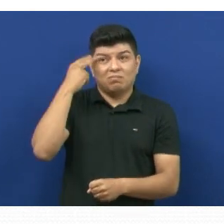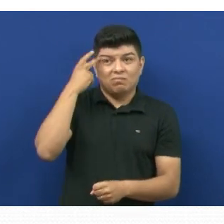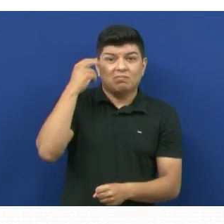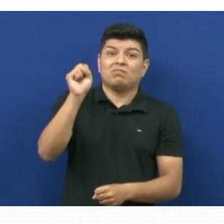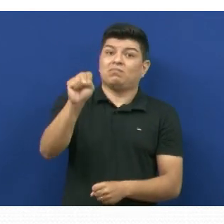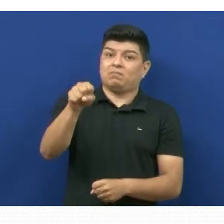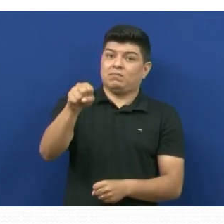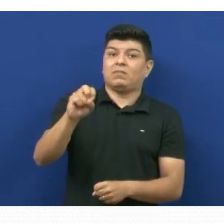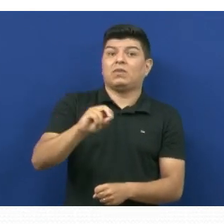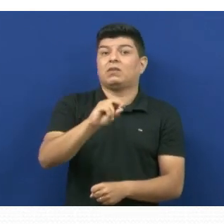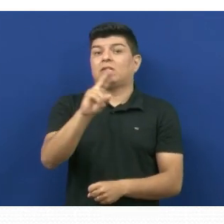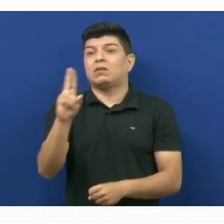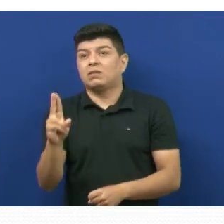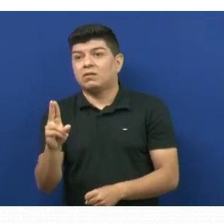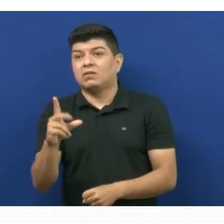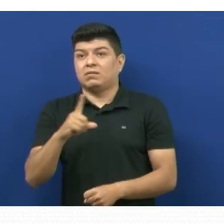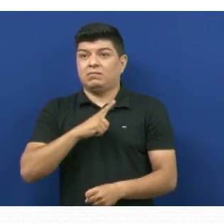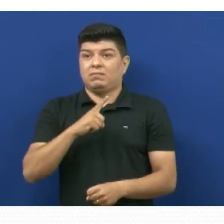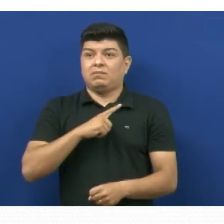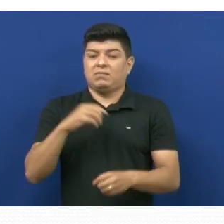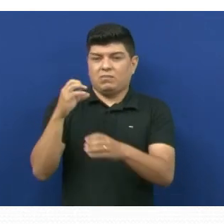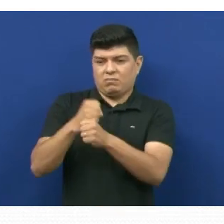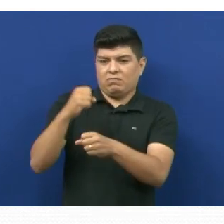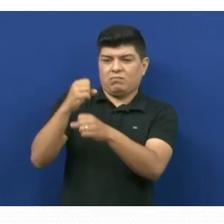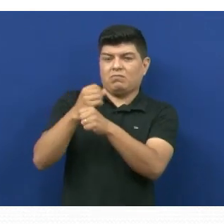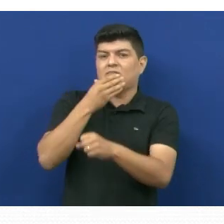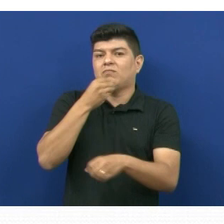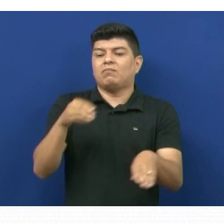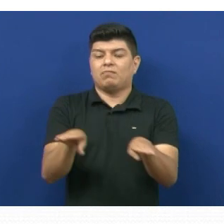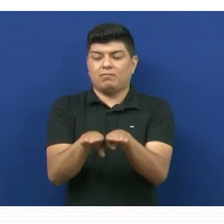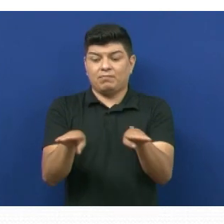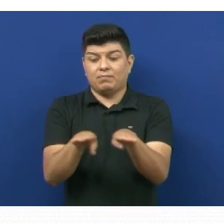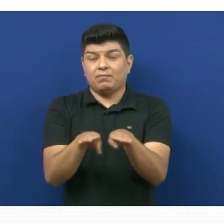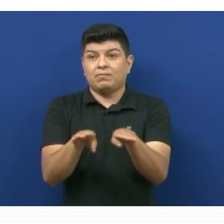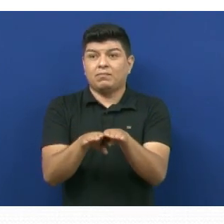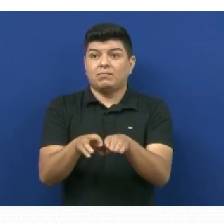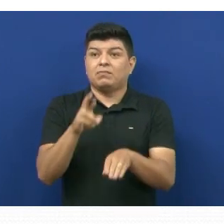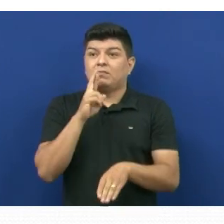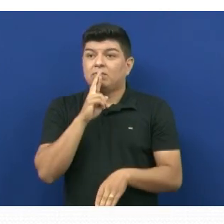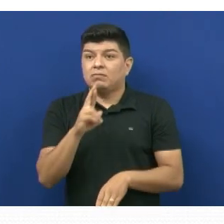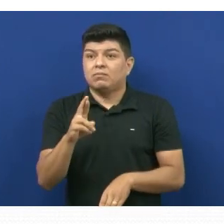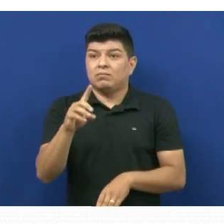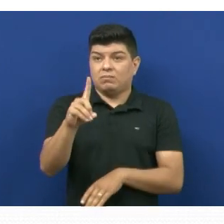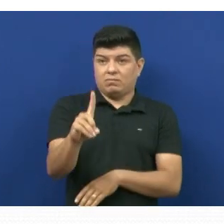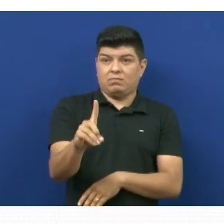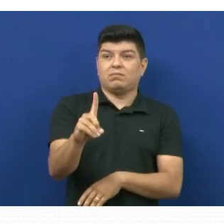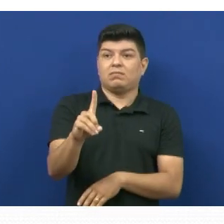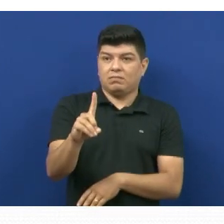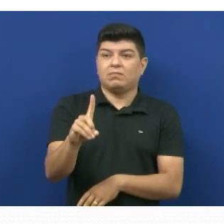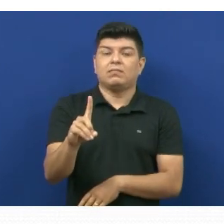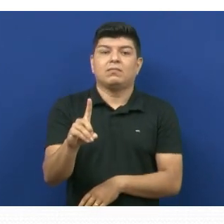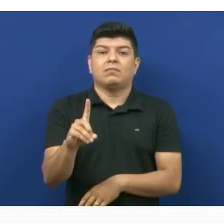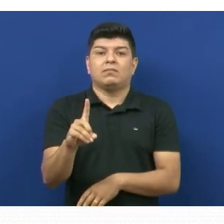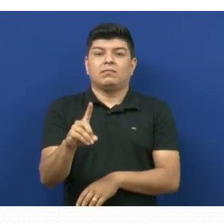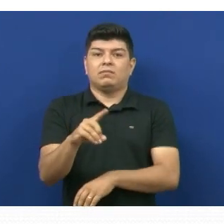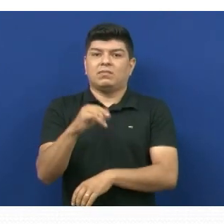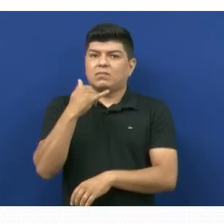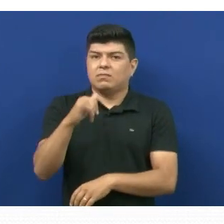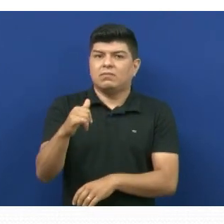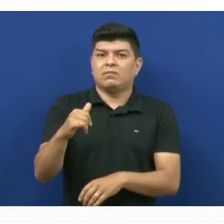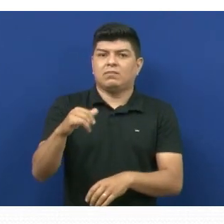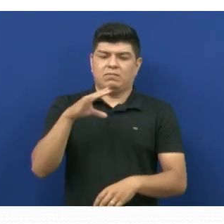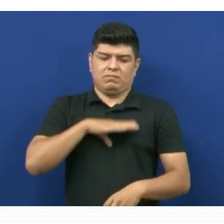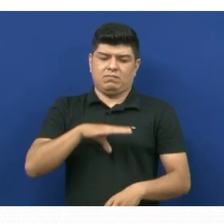sim, né? Mas temos represas construídas pelo homem também. E a alternativa D, hidrelétrica, cidade e lago,